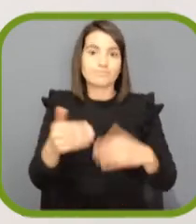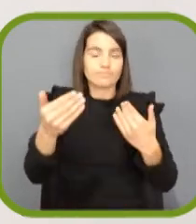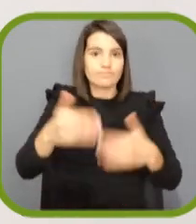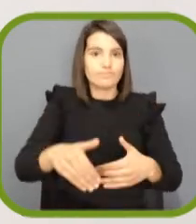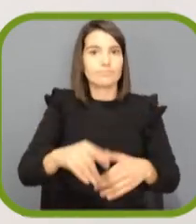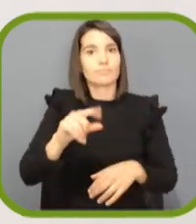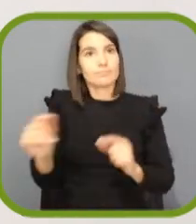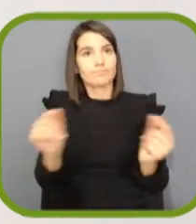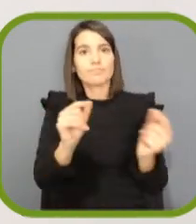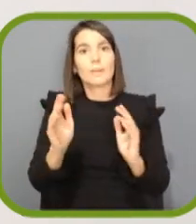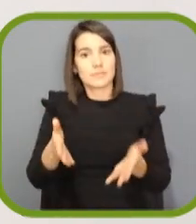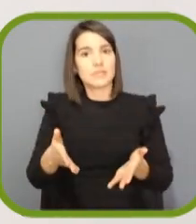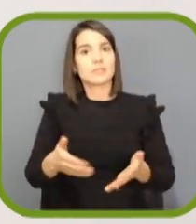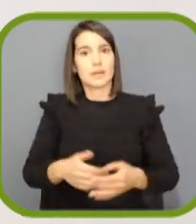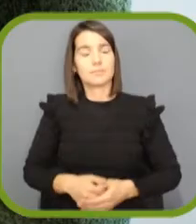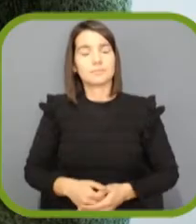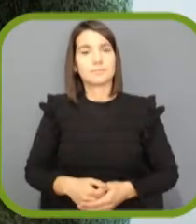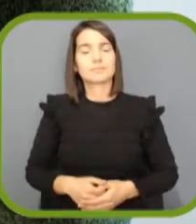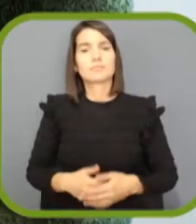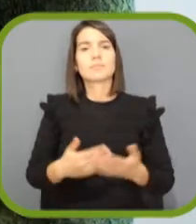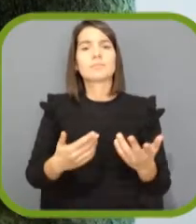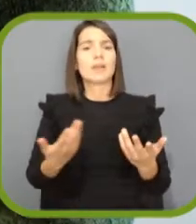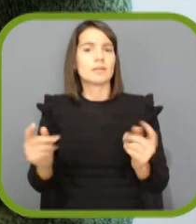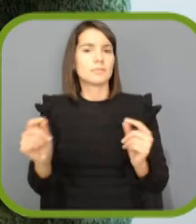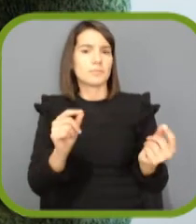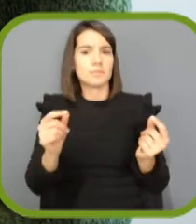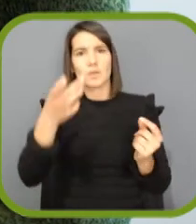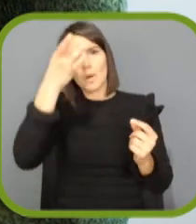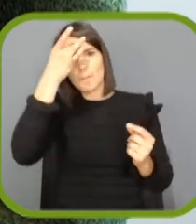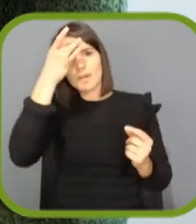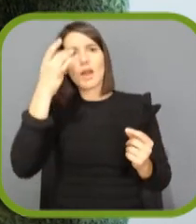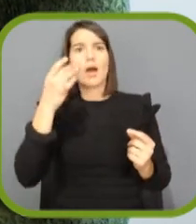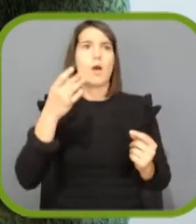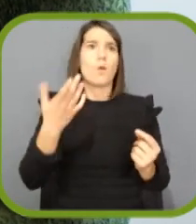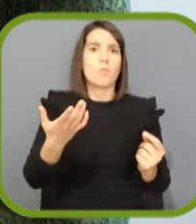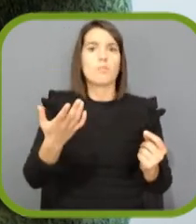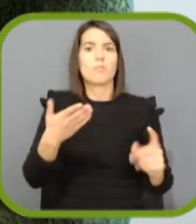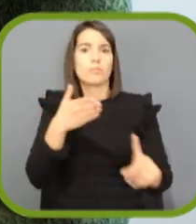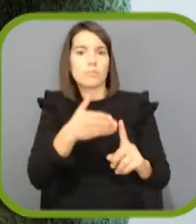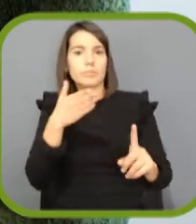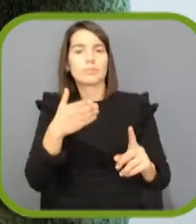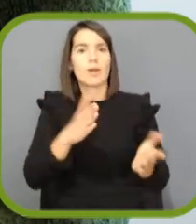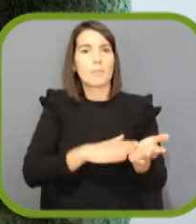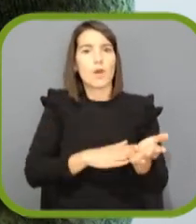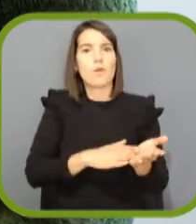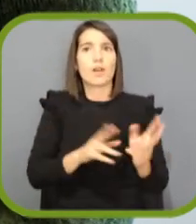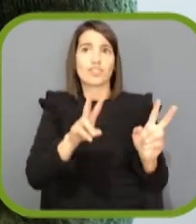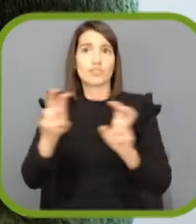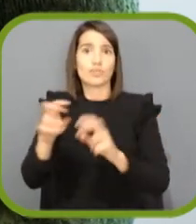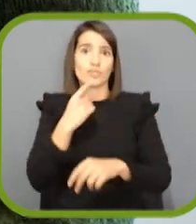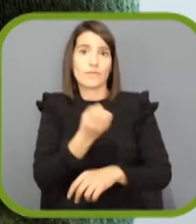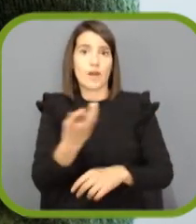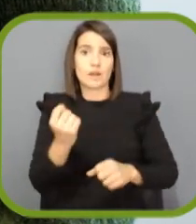determinado prazo e têm que ser discutidas. A discussão de subjetividade e objetividade tem sido transversal a várias questões